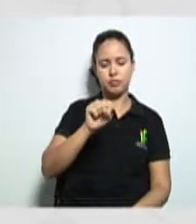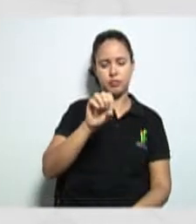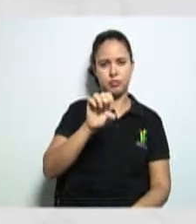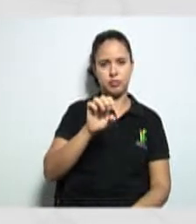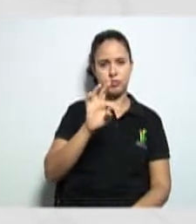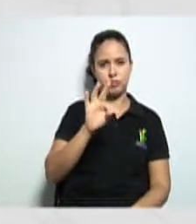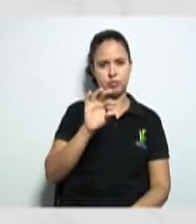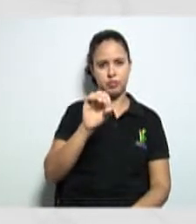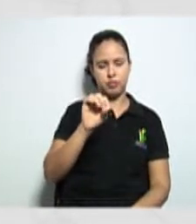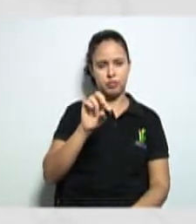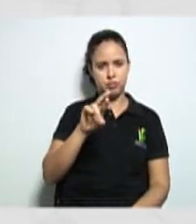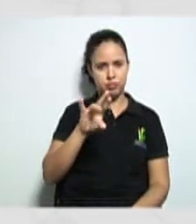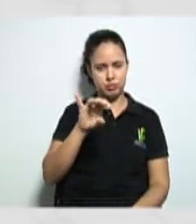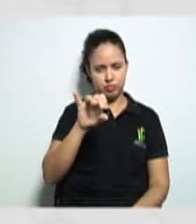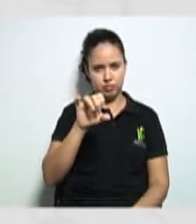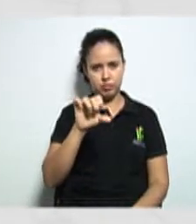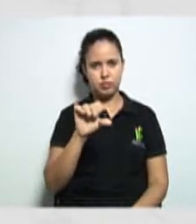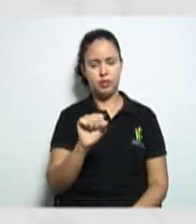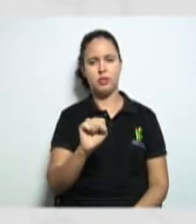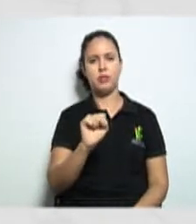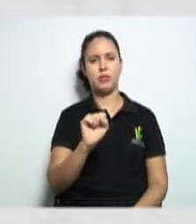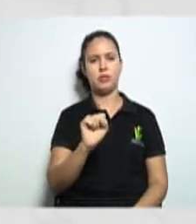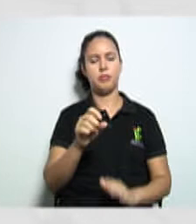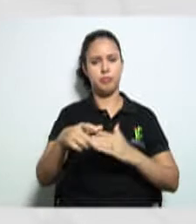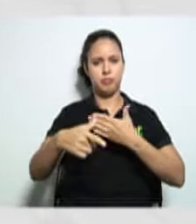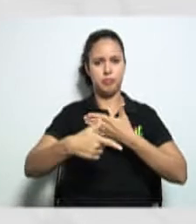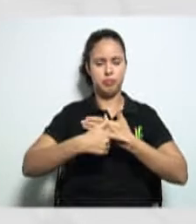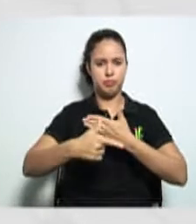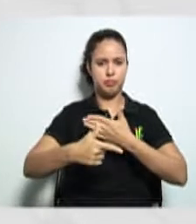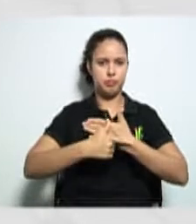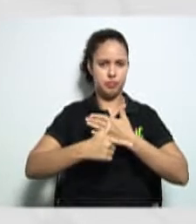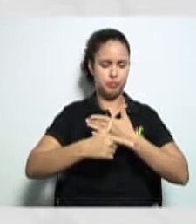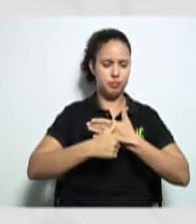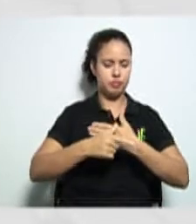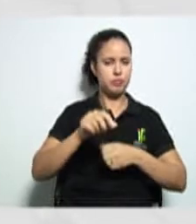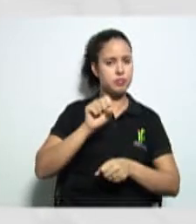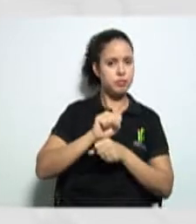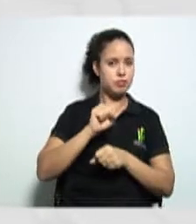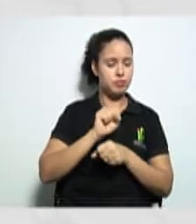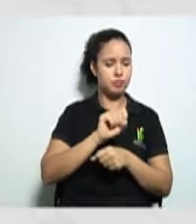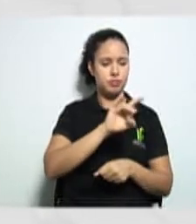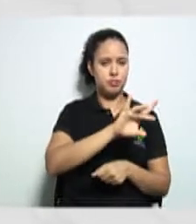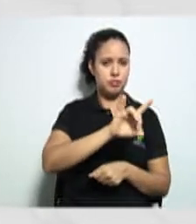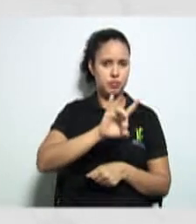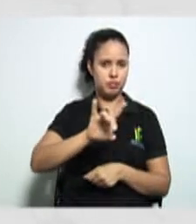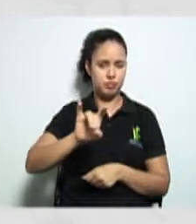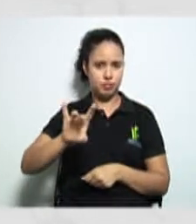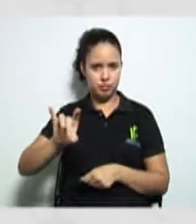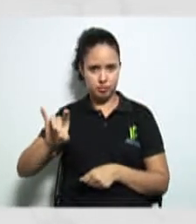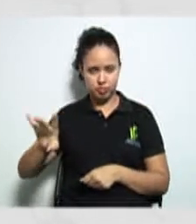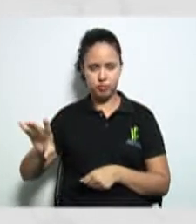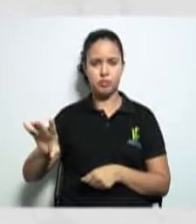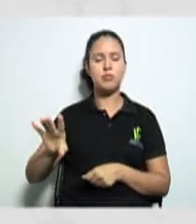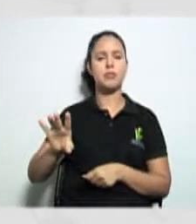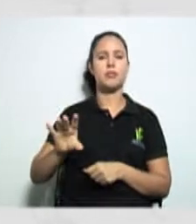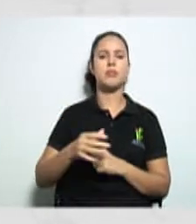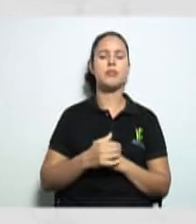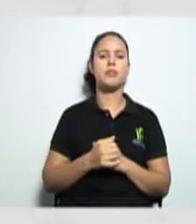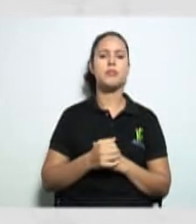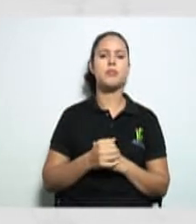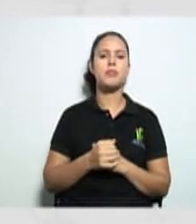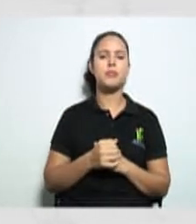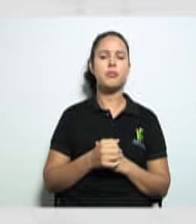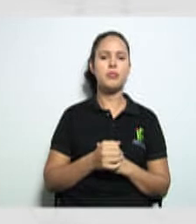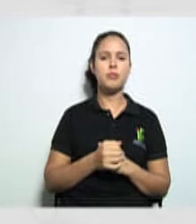falei, e os papéis esperados pela sociedade de cada setor da organização.